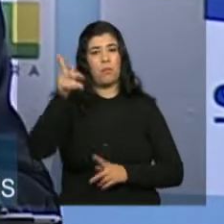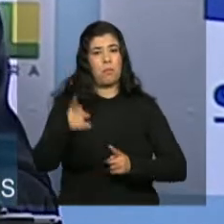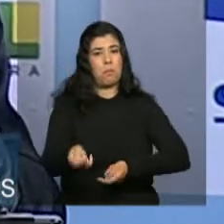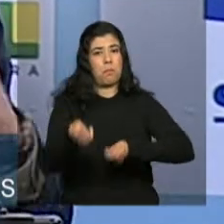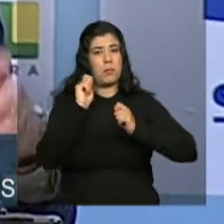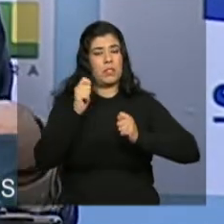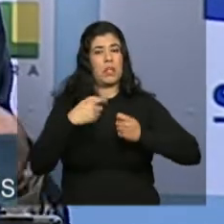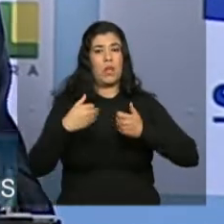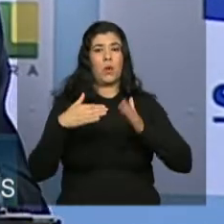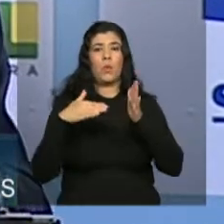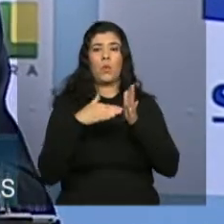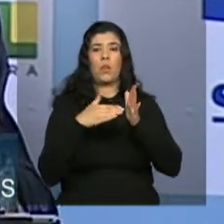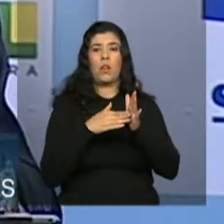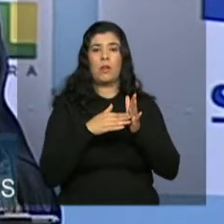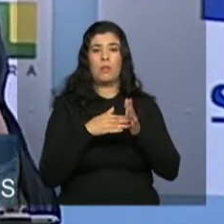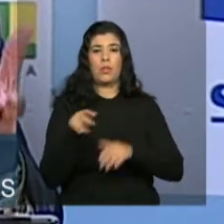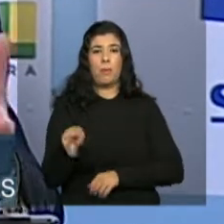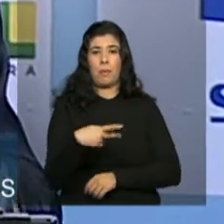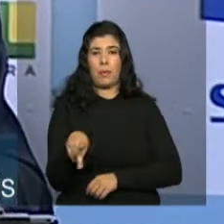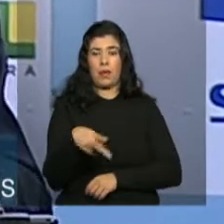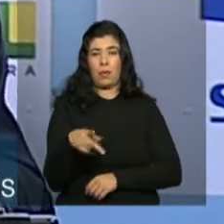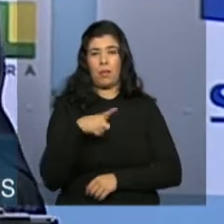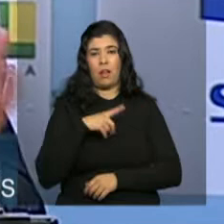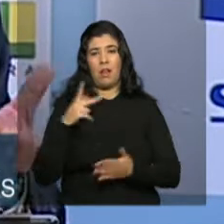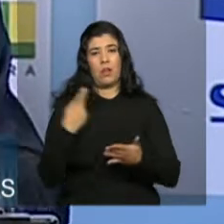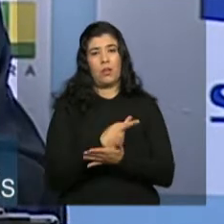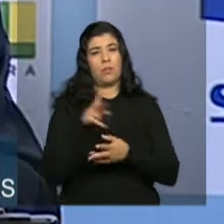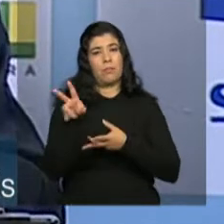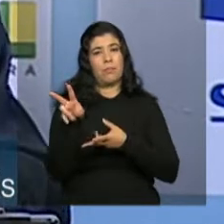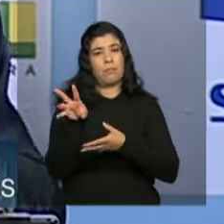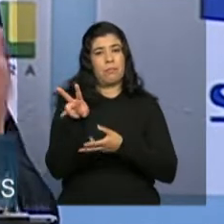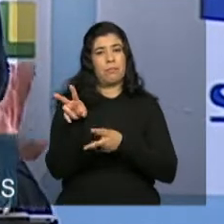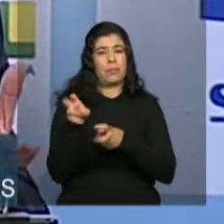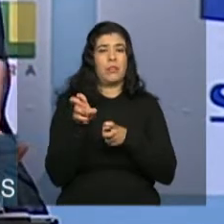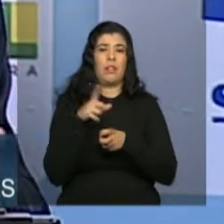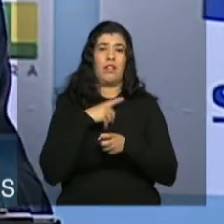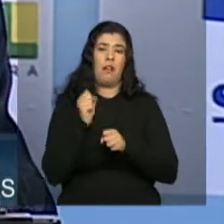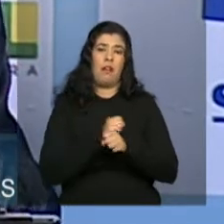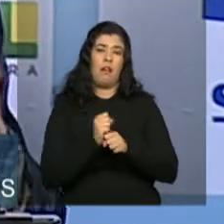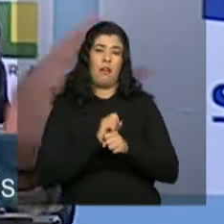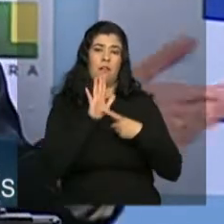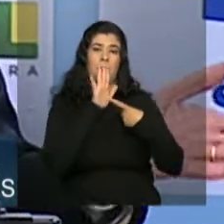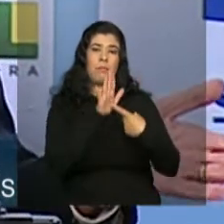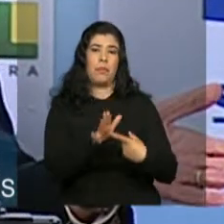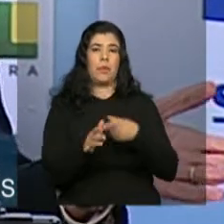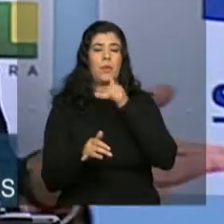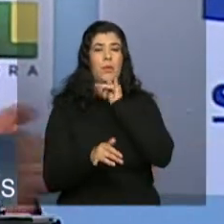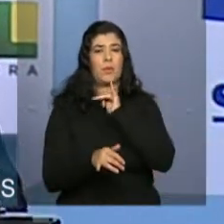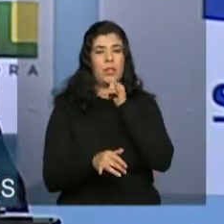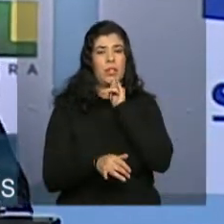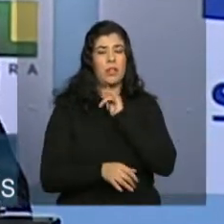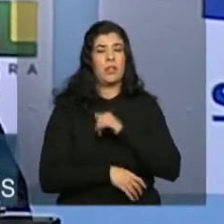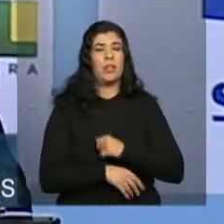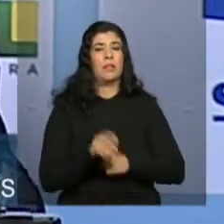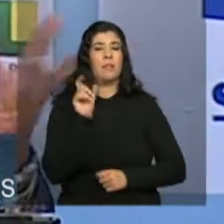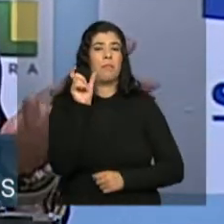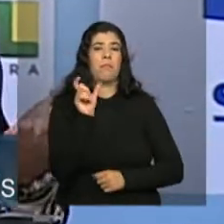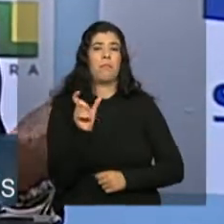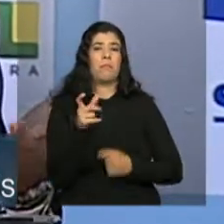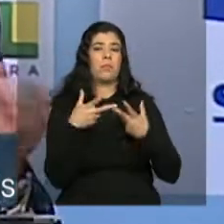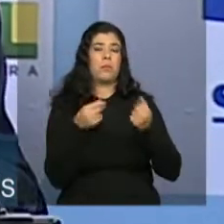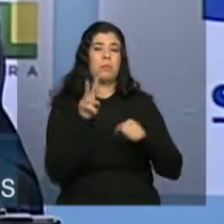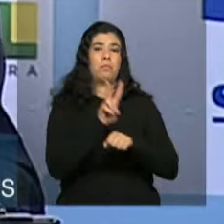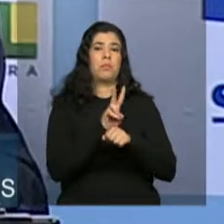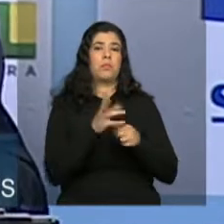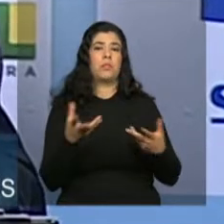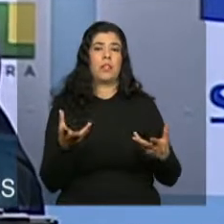lá é uma área de vez em quando a para efe não tem hora que aparece no que não aparece muito vinculado a esses fatores que o menino falou que ele